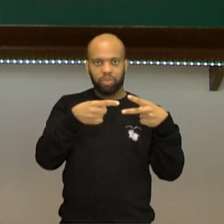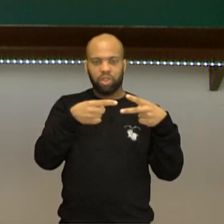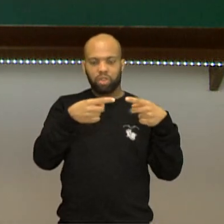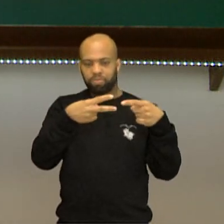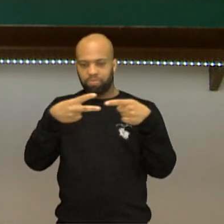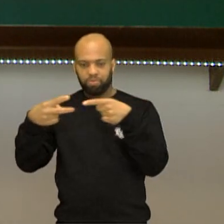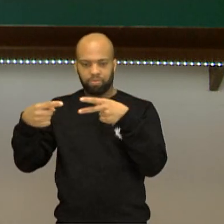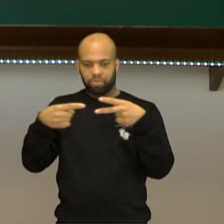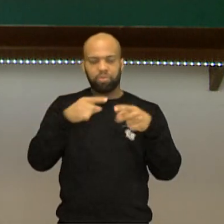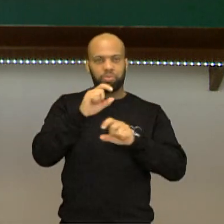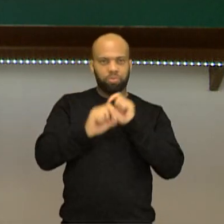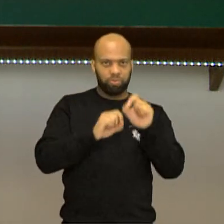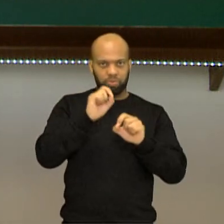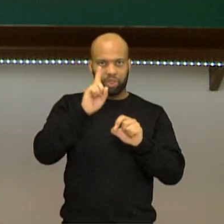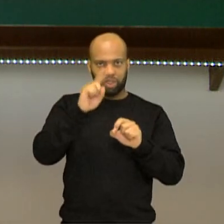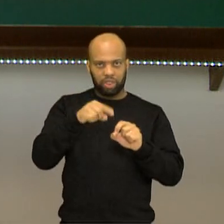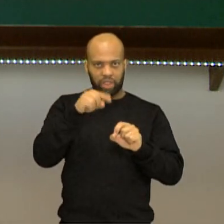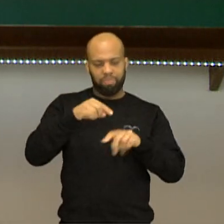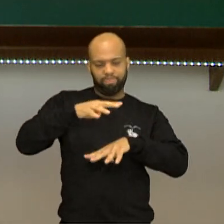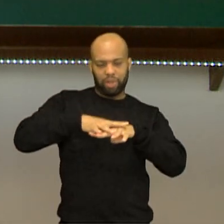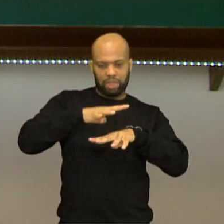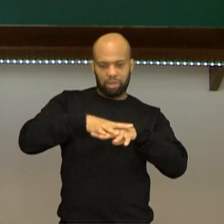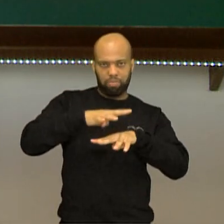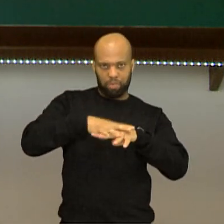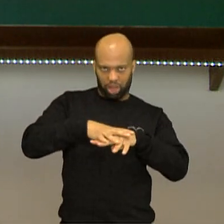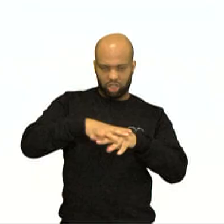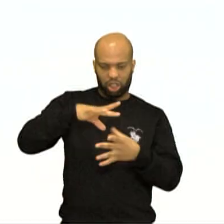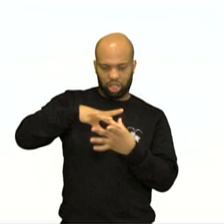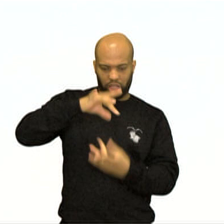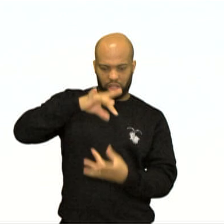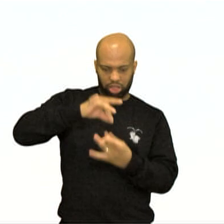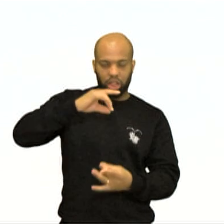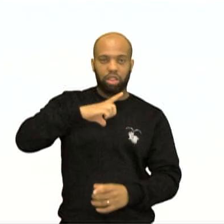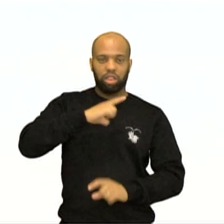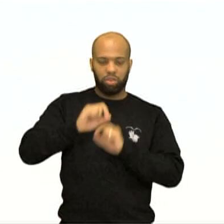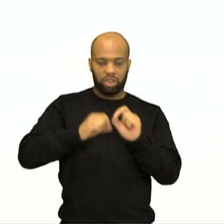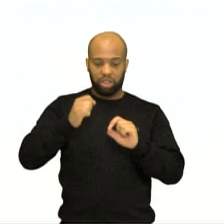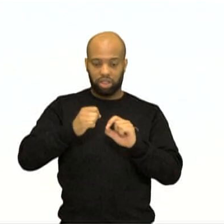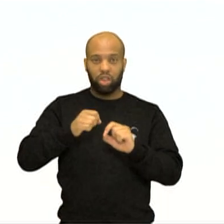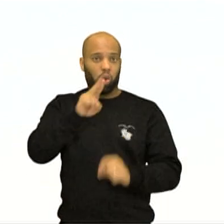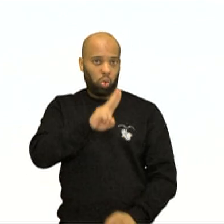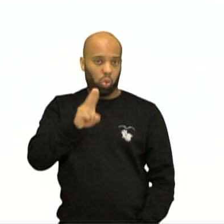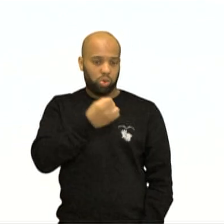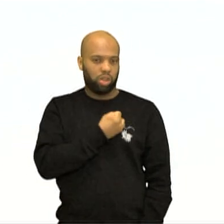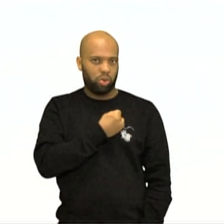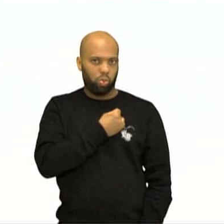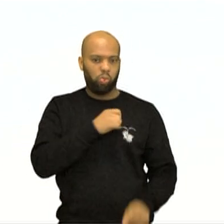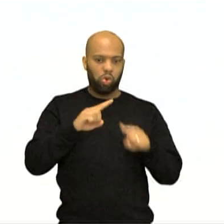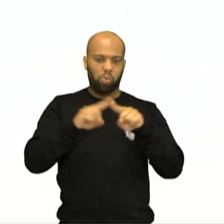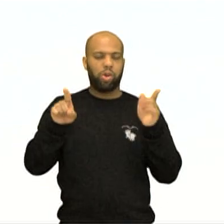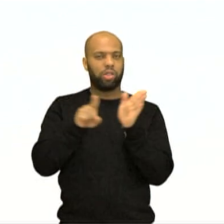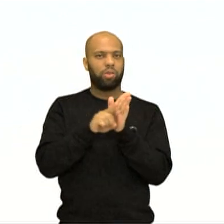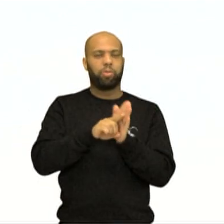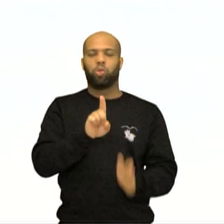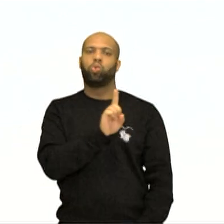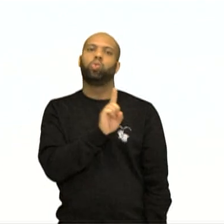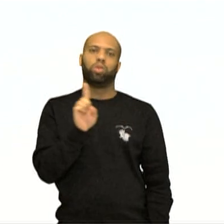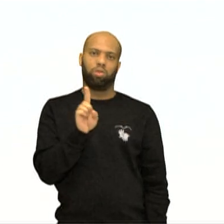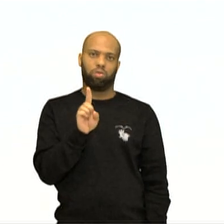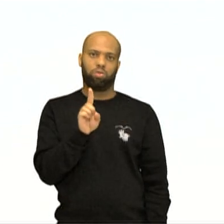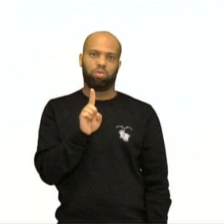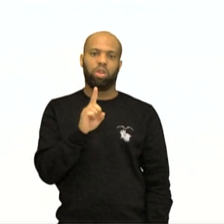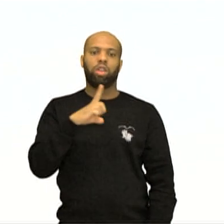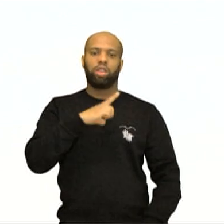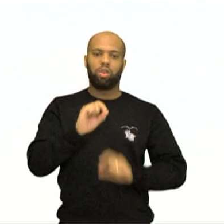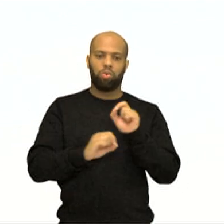o vetor é uma entidade matemática abstrata, caracterizada por um número não negativo, com uma direção